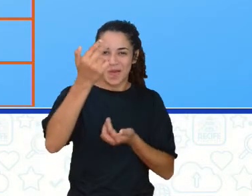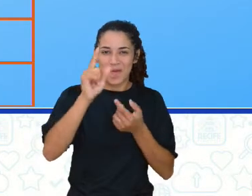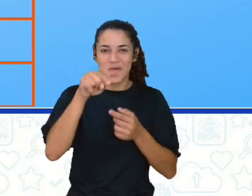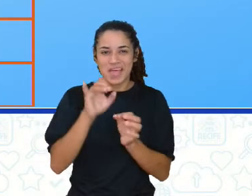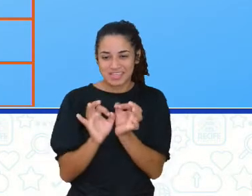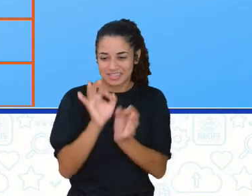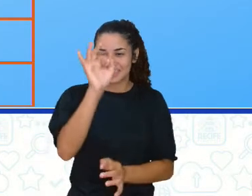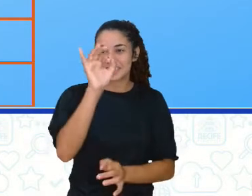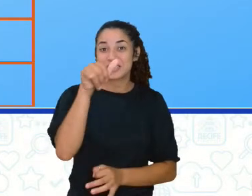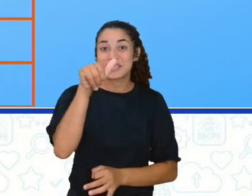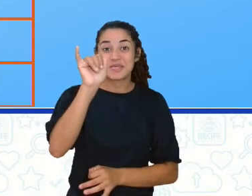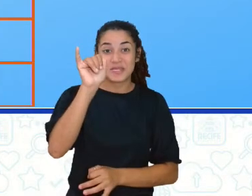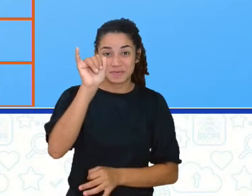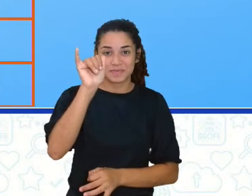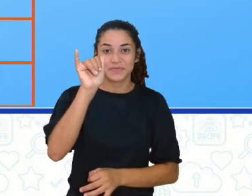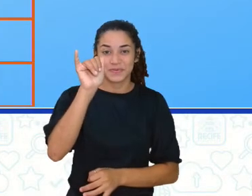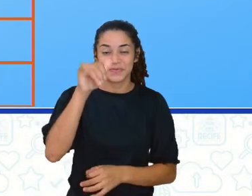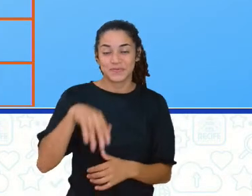Y, esse eixo